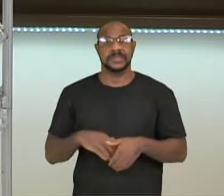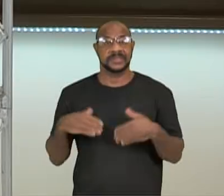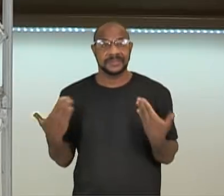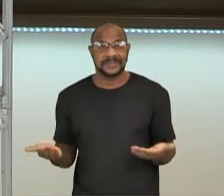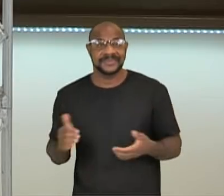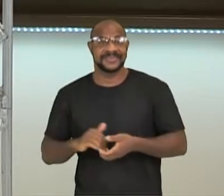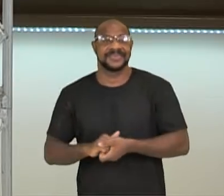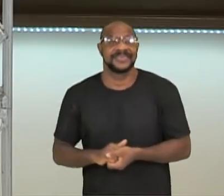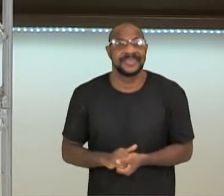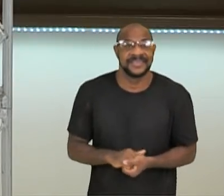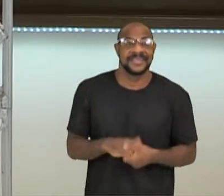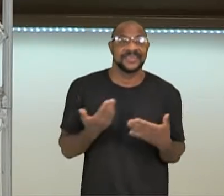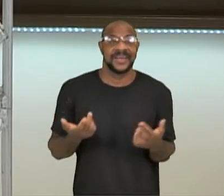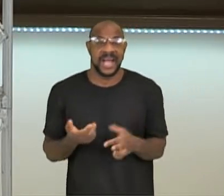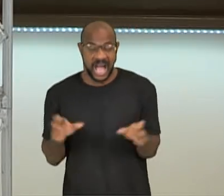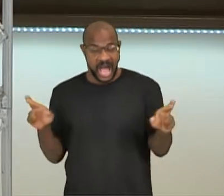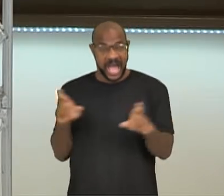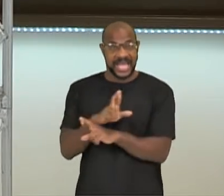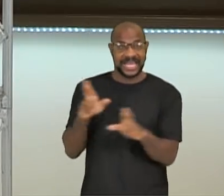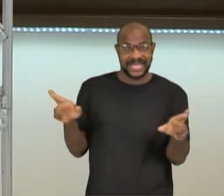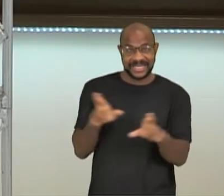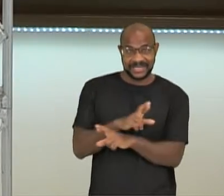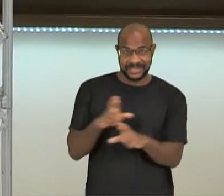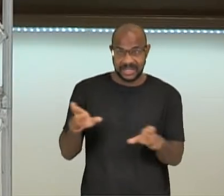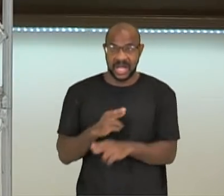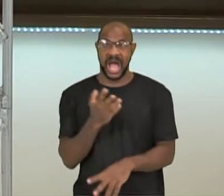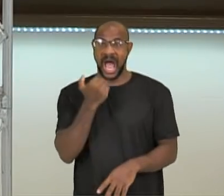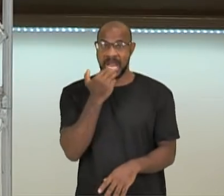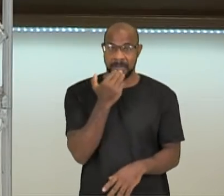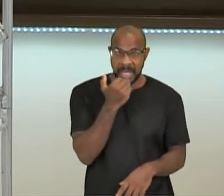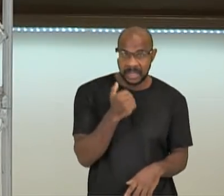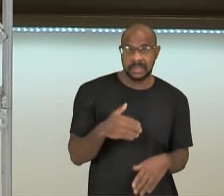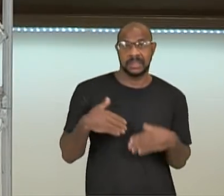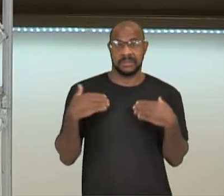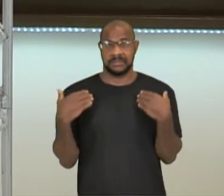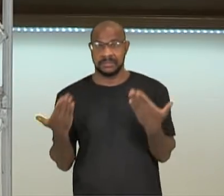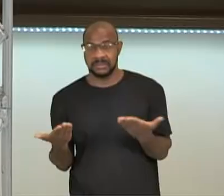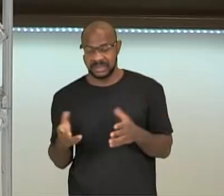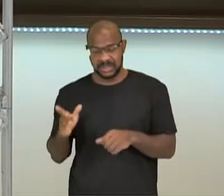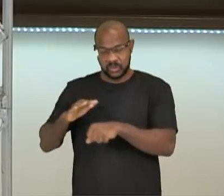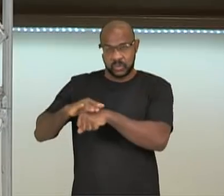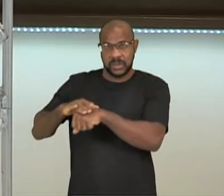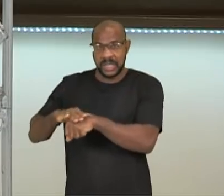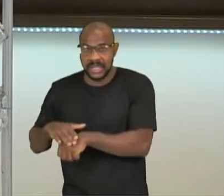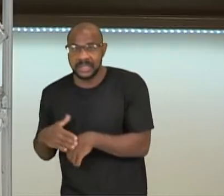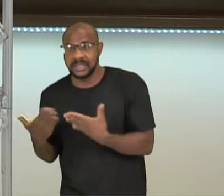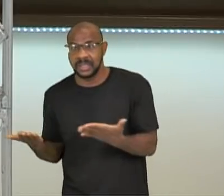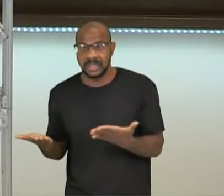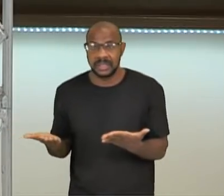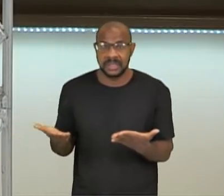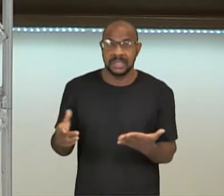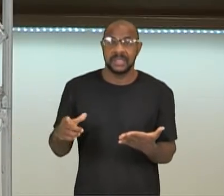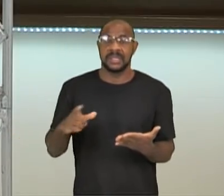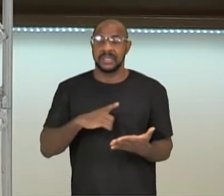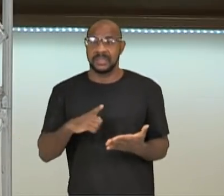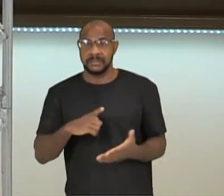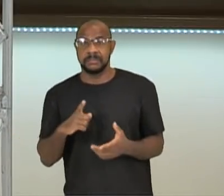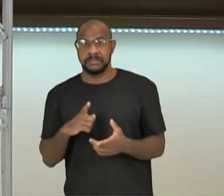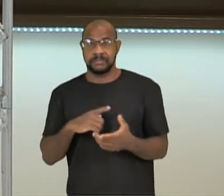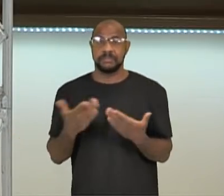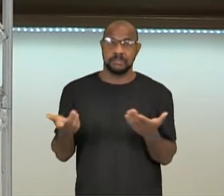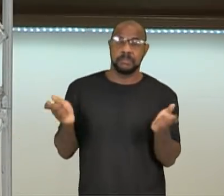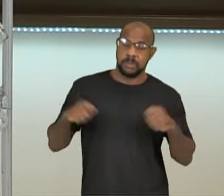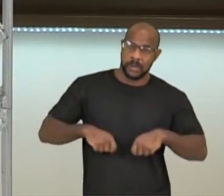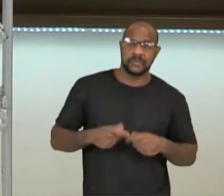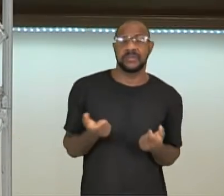Então, a relação alimentação, né, e doenças, a gente viu que ela é muito forte, que ela pode